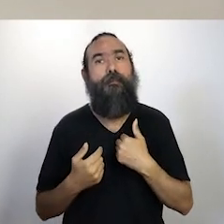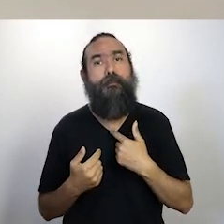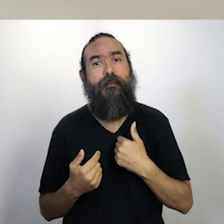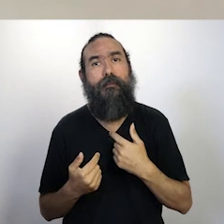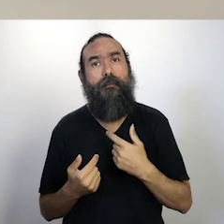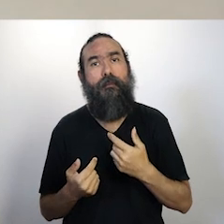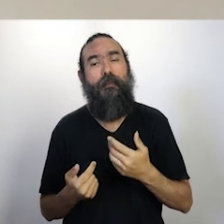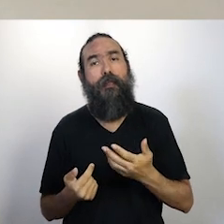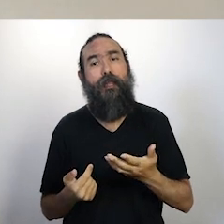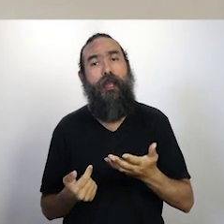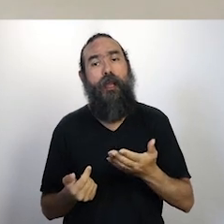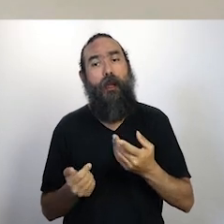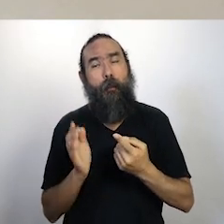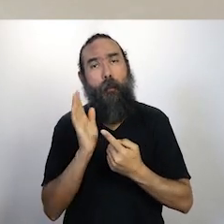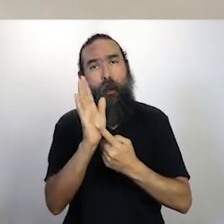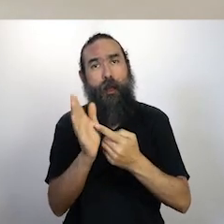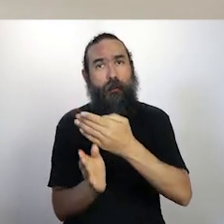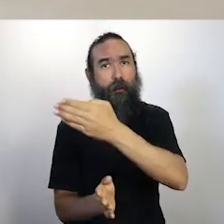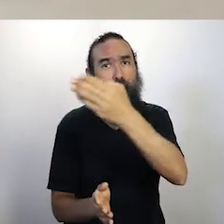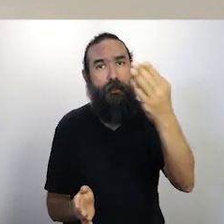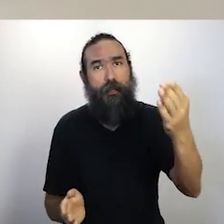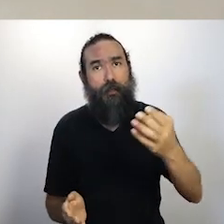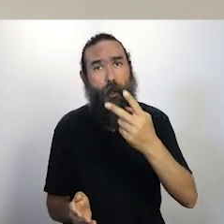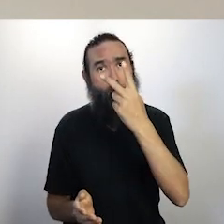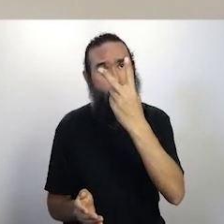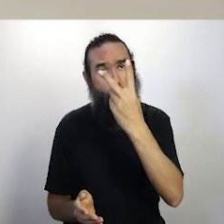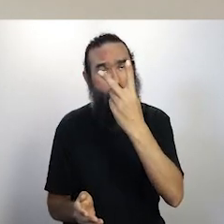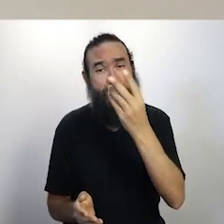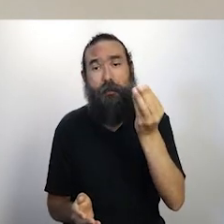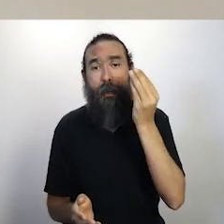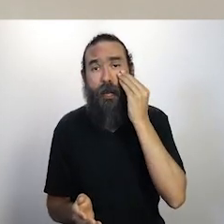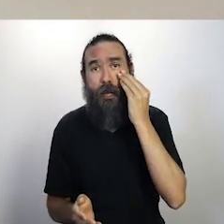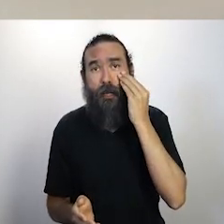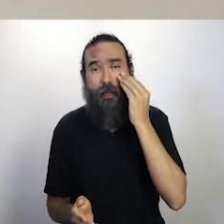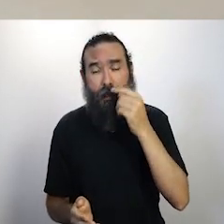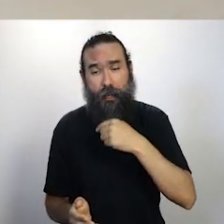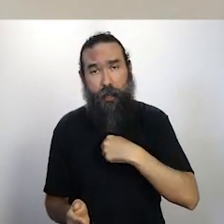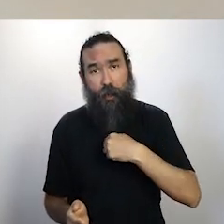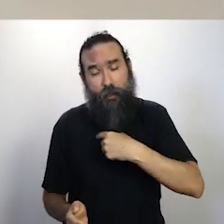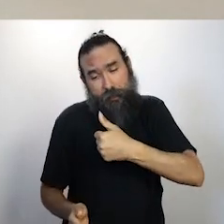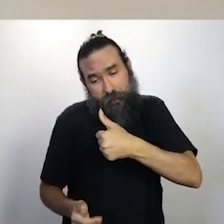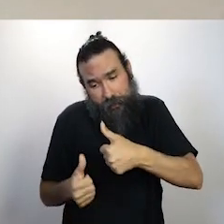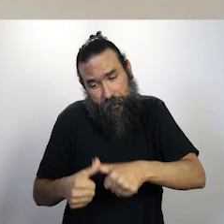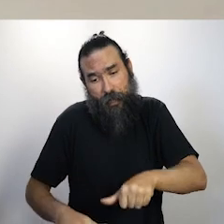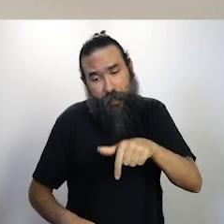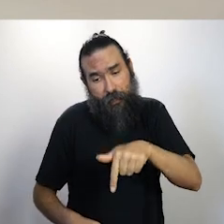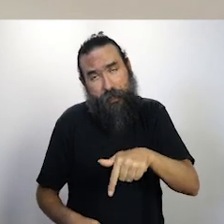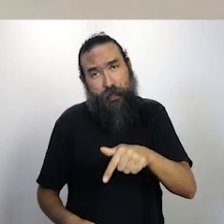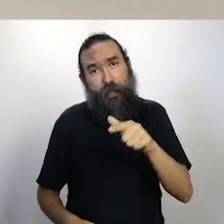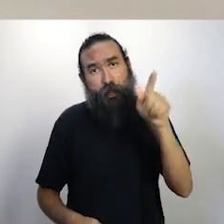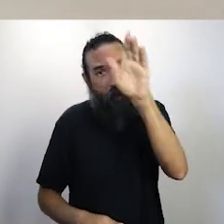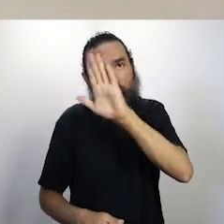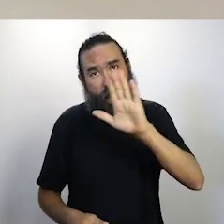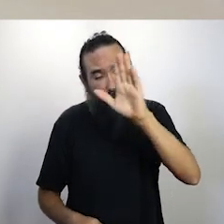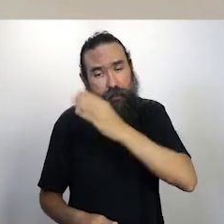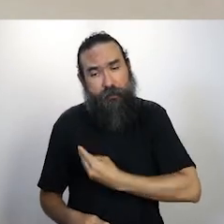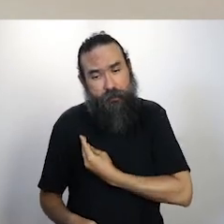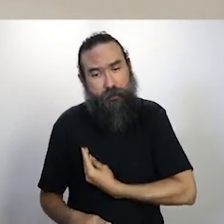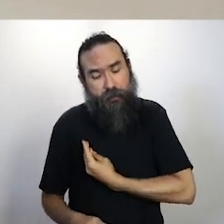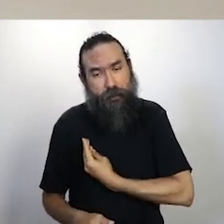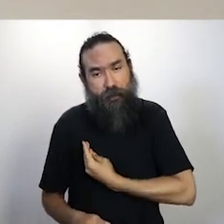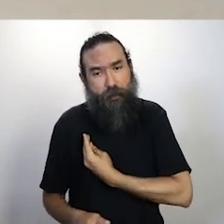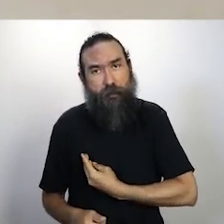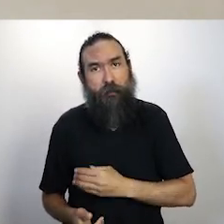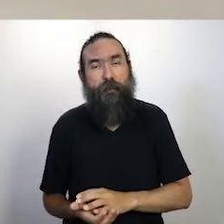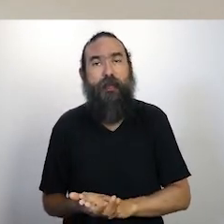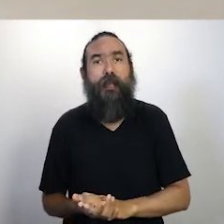passada na semana passada com o consórcio dos municípios da Estrada de Ferro de Goiás são 13 municípios e